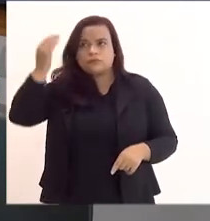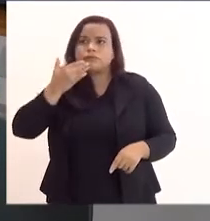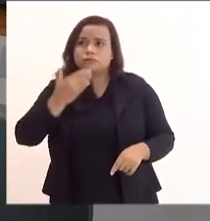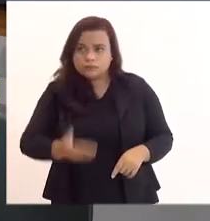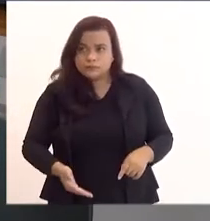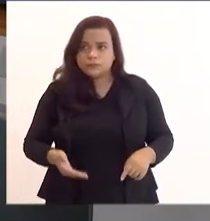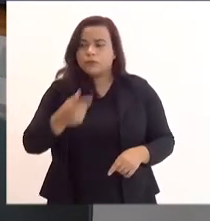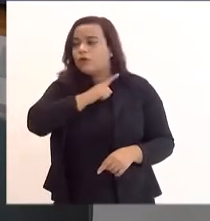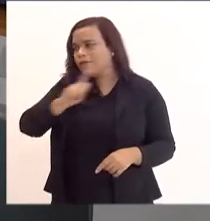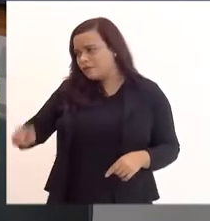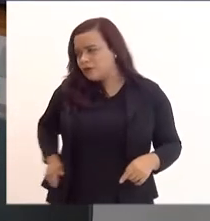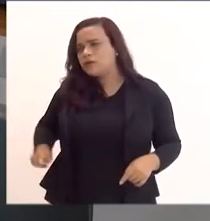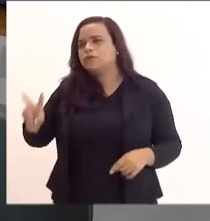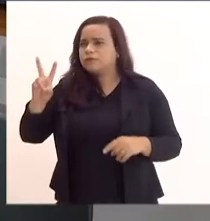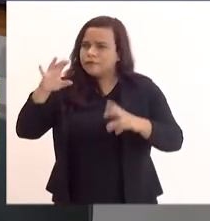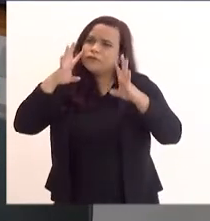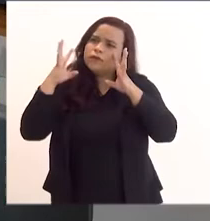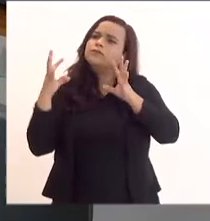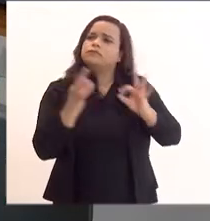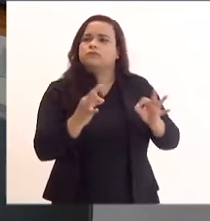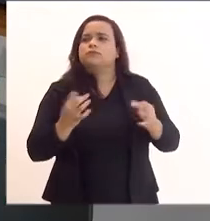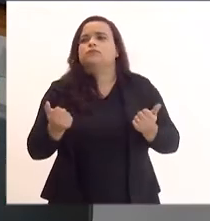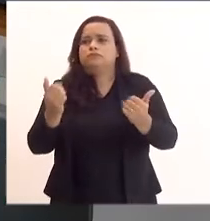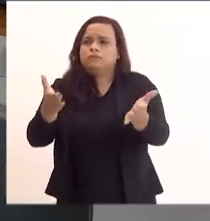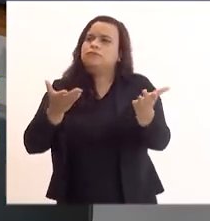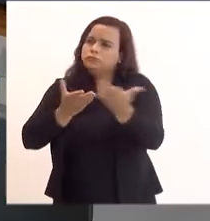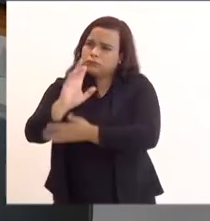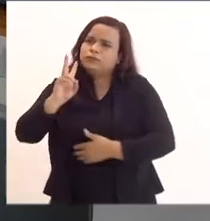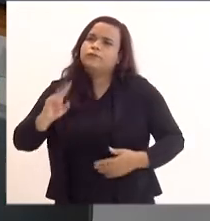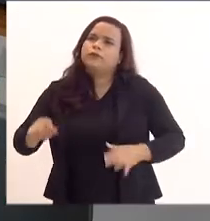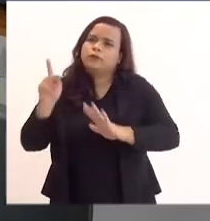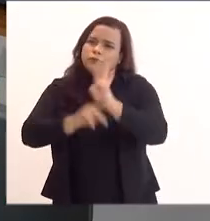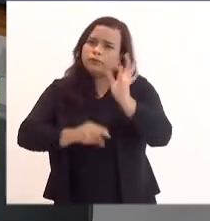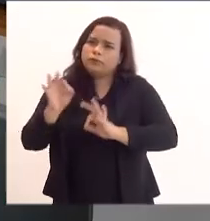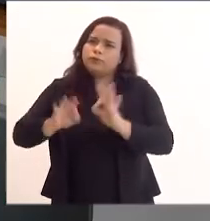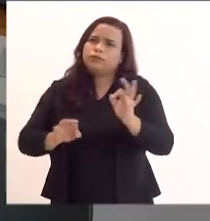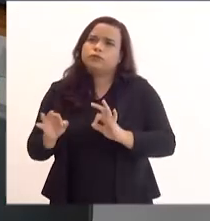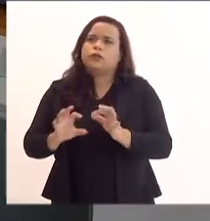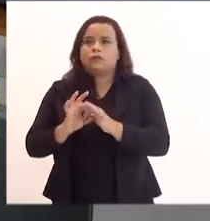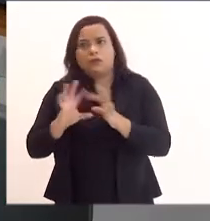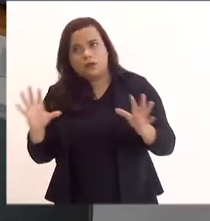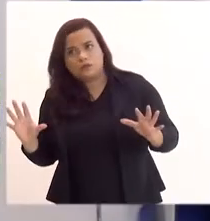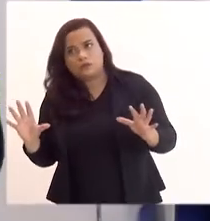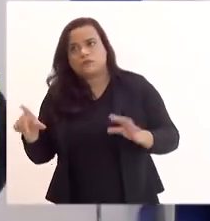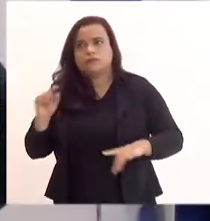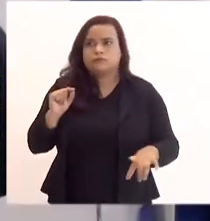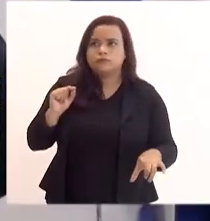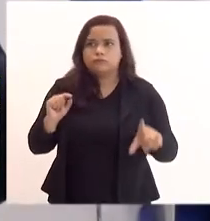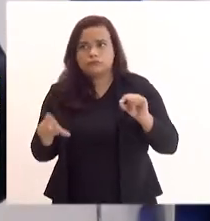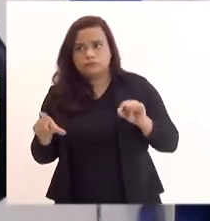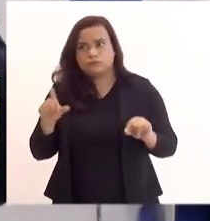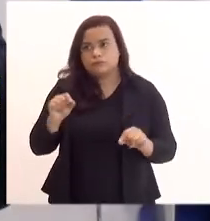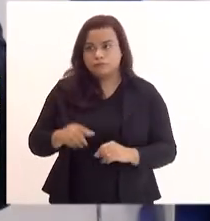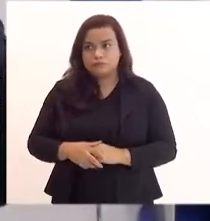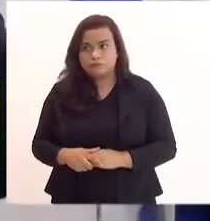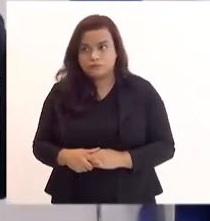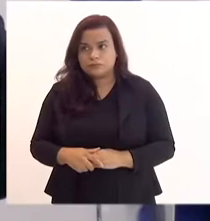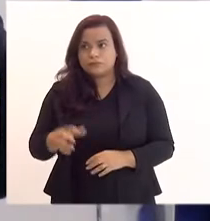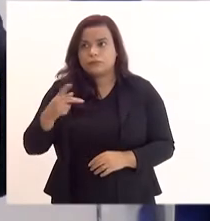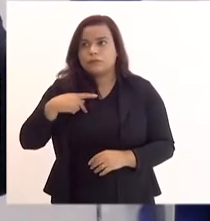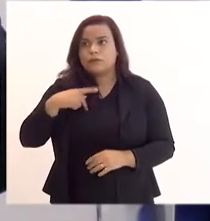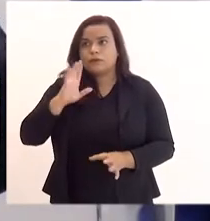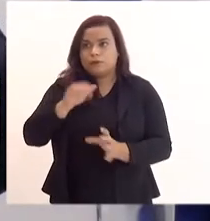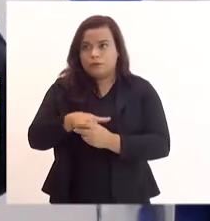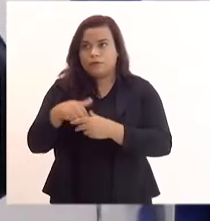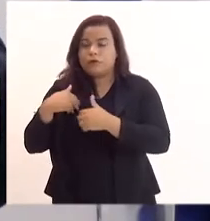governador seguramente vai aprovar o projeto autorizativo. Eu vou fazer o seguinte, eu vou acompanhar o voto do